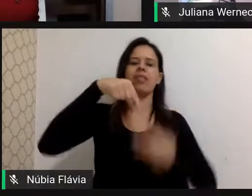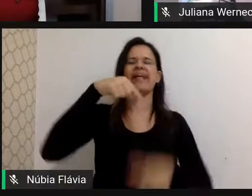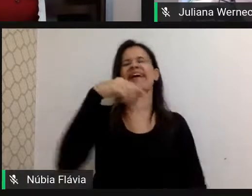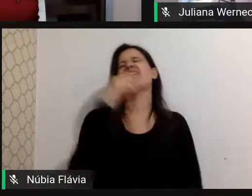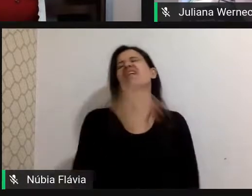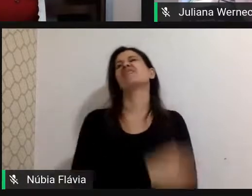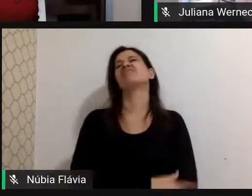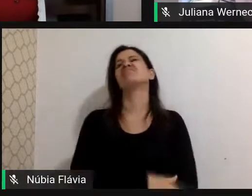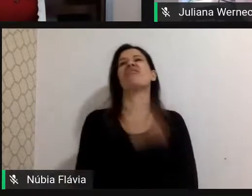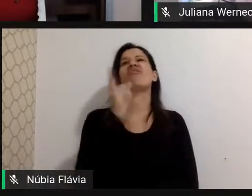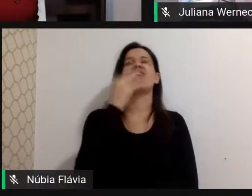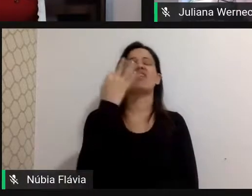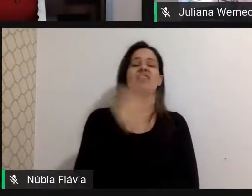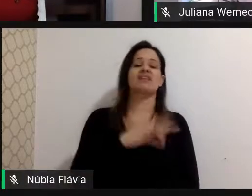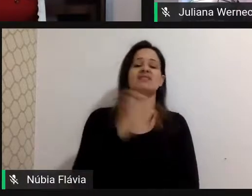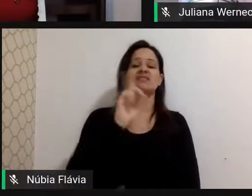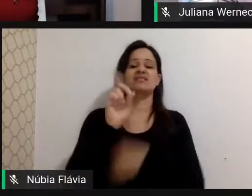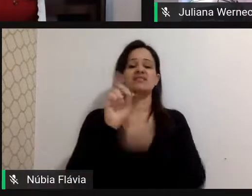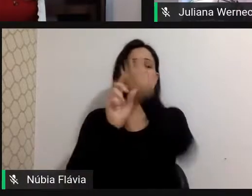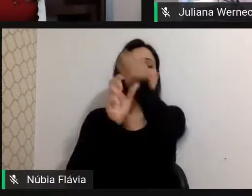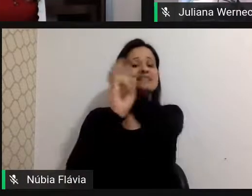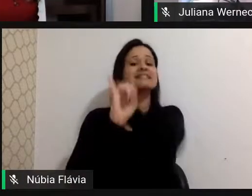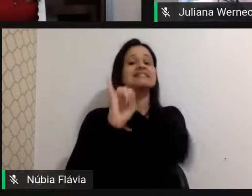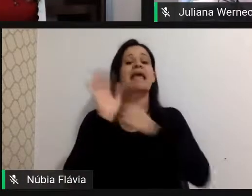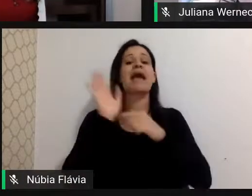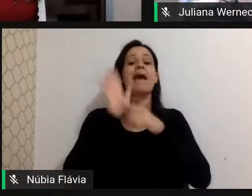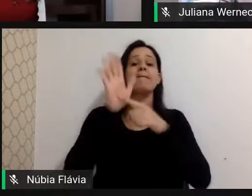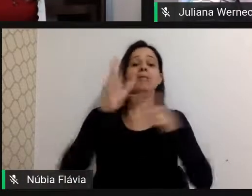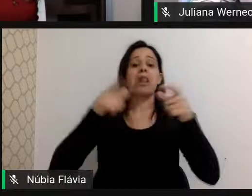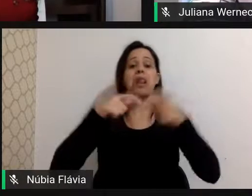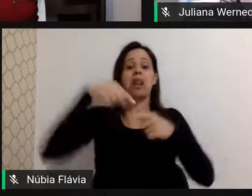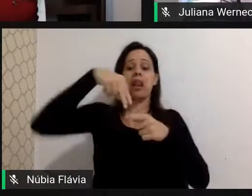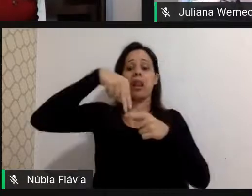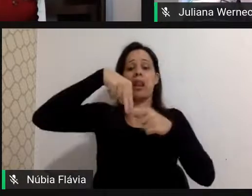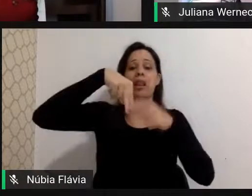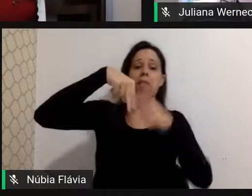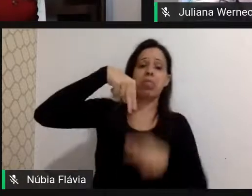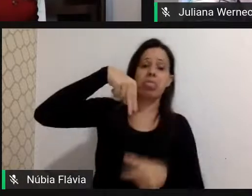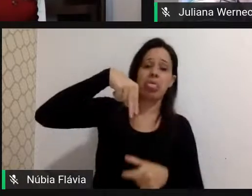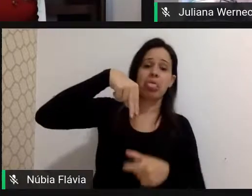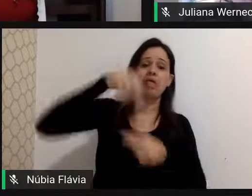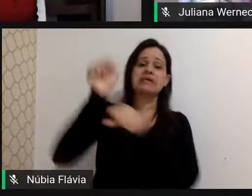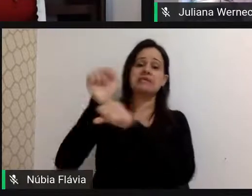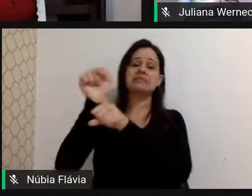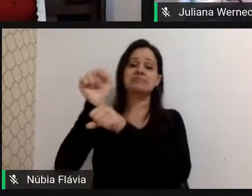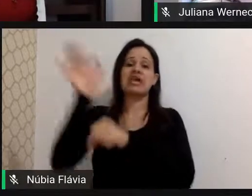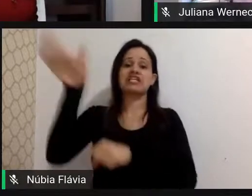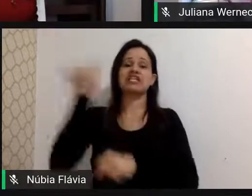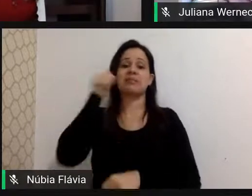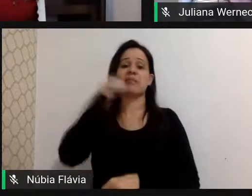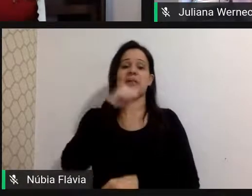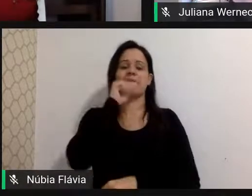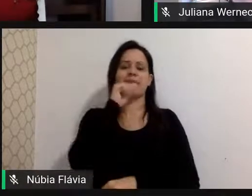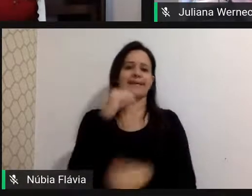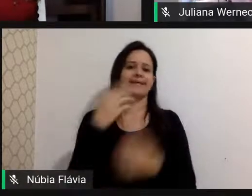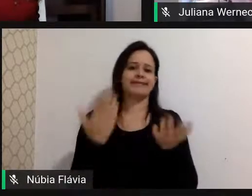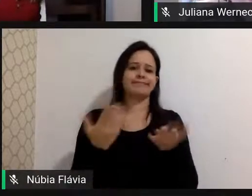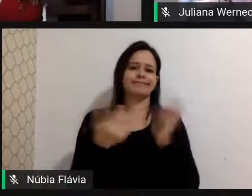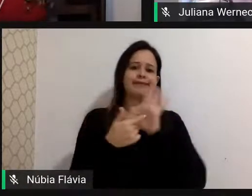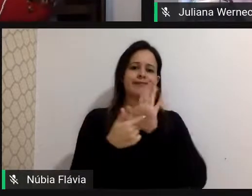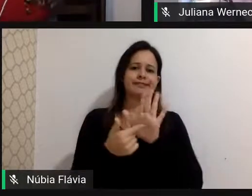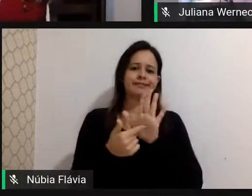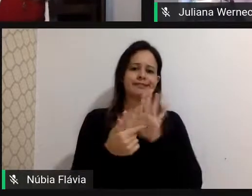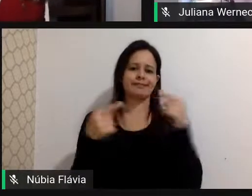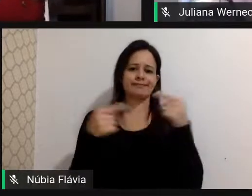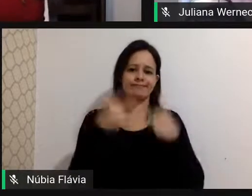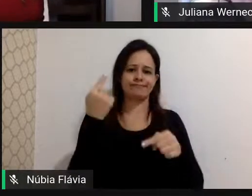Porque imagina, eu tô me apresentando na fanfarra, o bambolê cai, eu falo, só um minuto, vou ali chamar minha mãe. Não ia dar certo, né? Eu